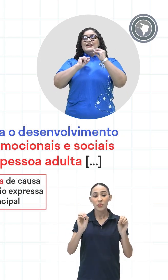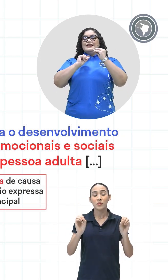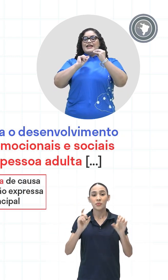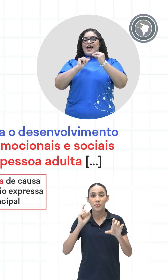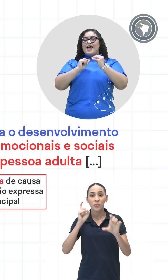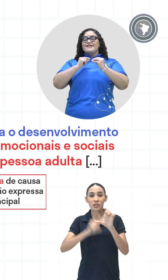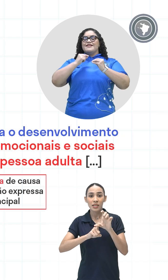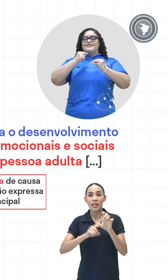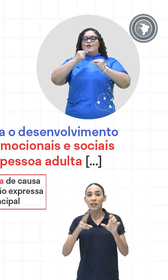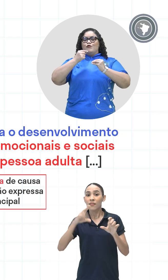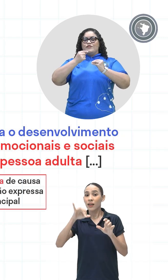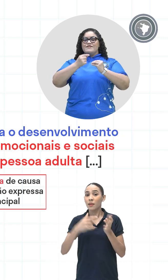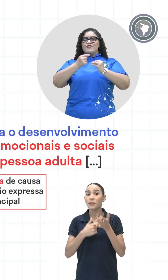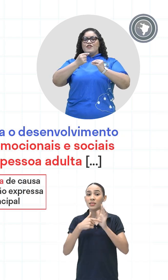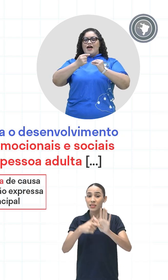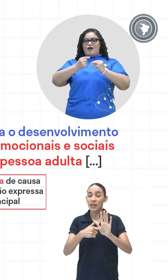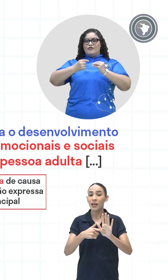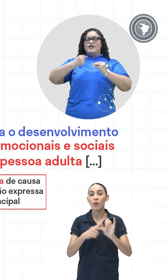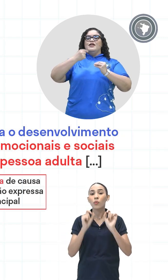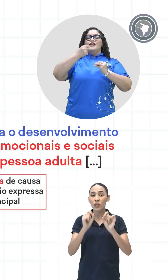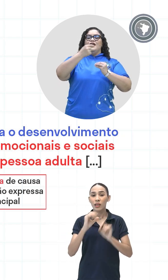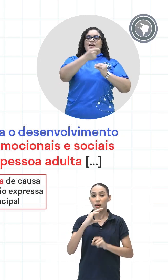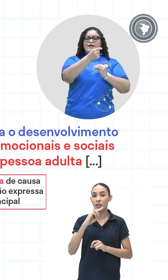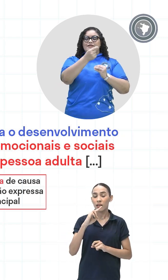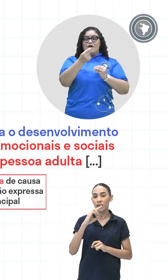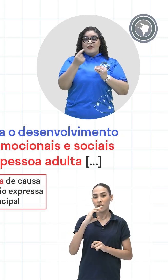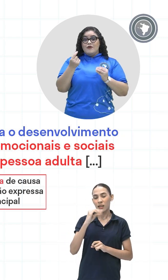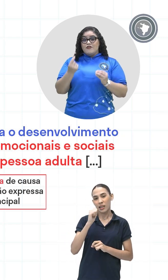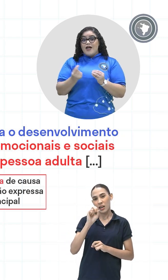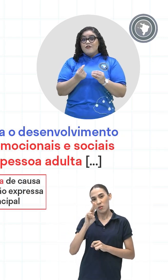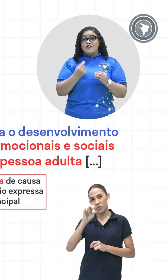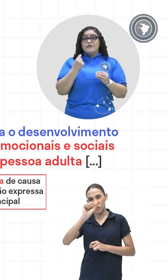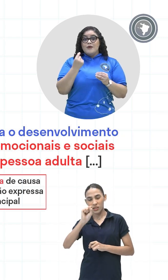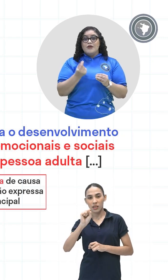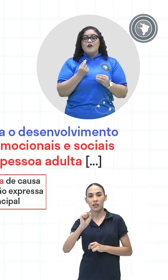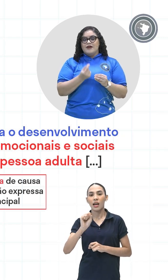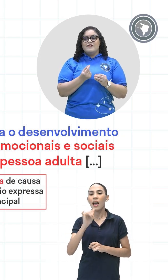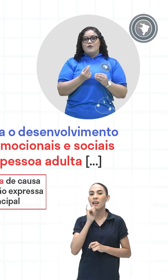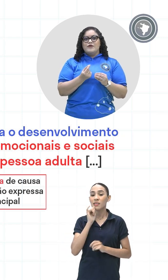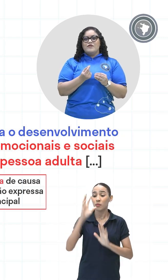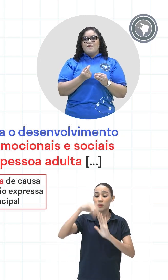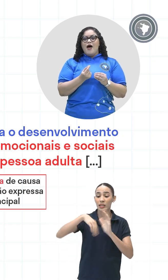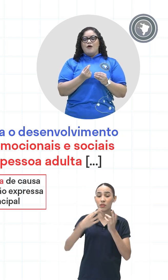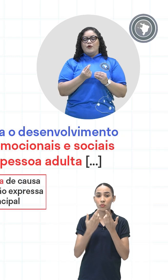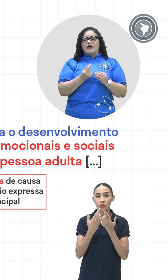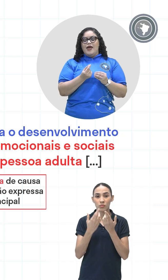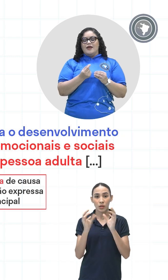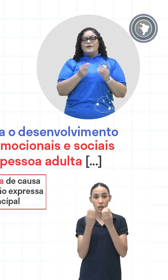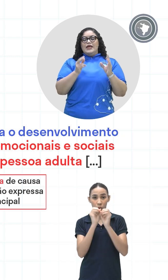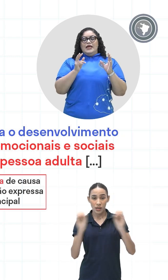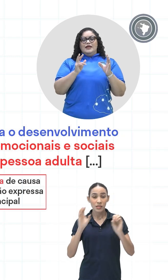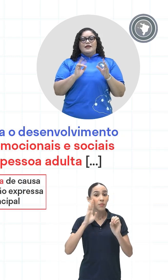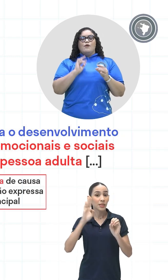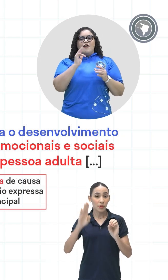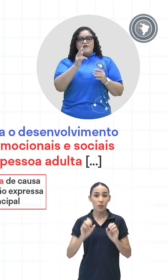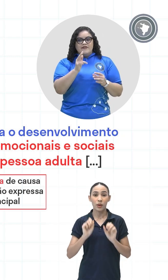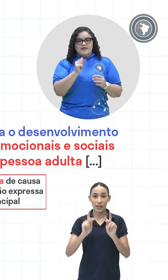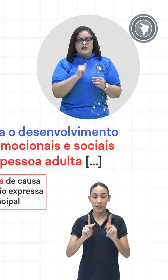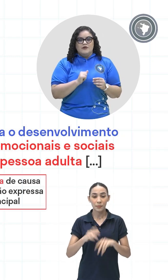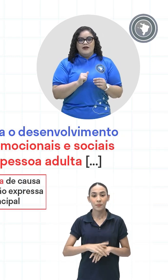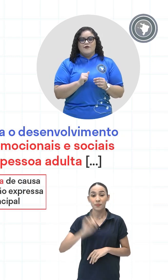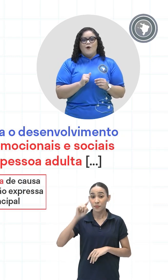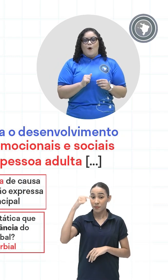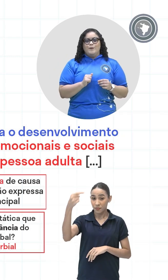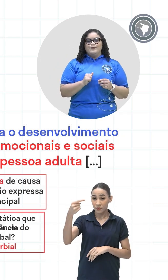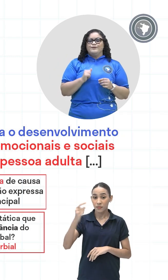subordinada traz a circunstância de causa em relação àquilo que está dito na minha oração principal, ok? Então,